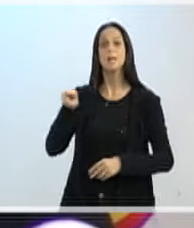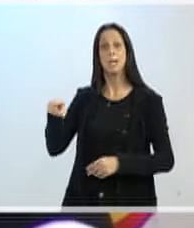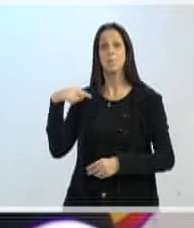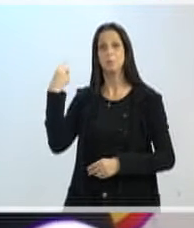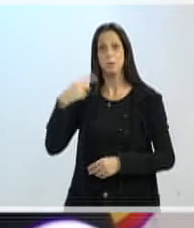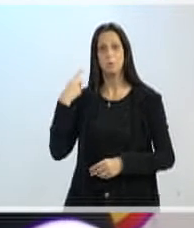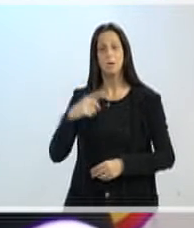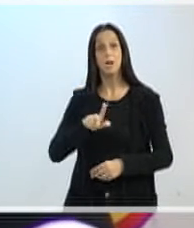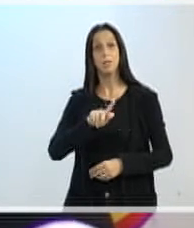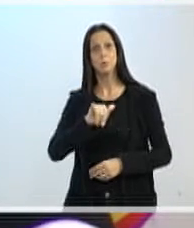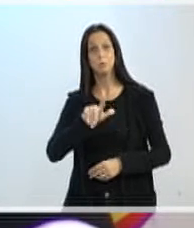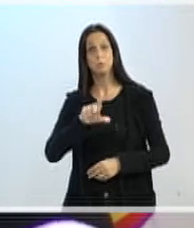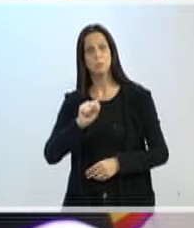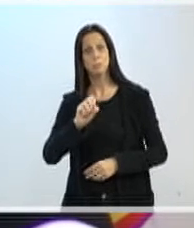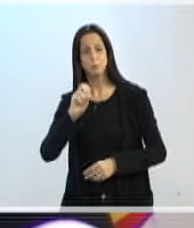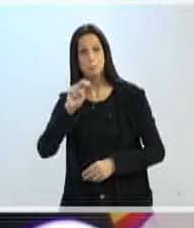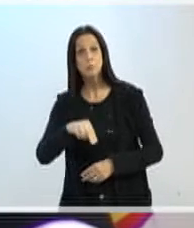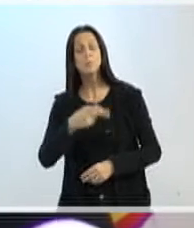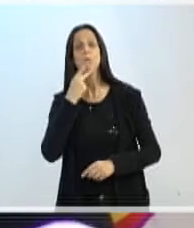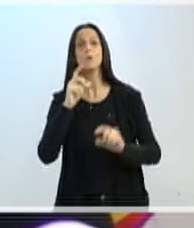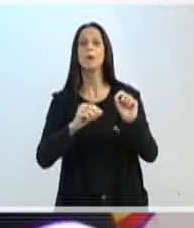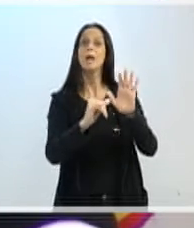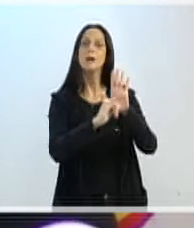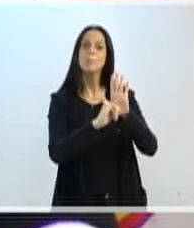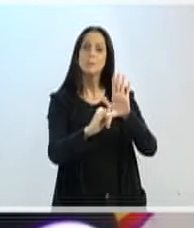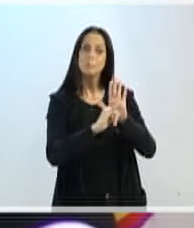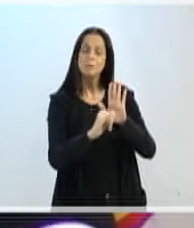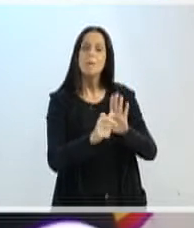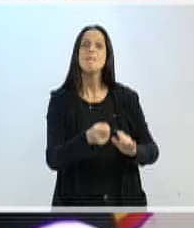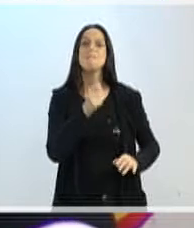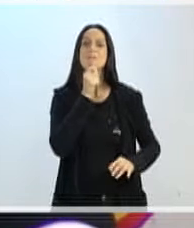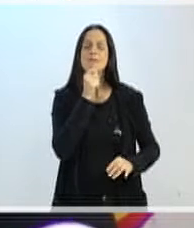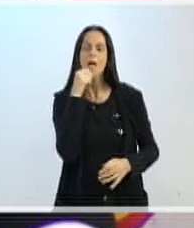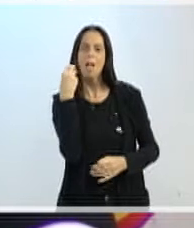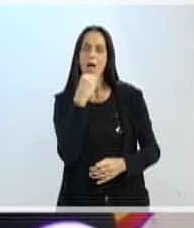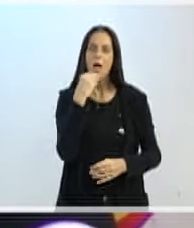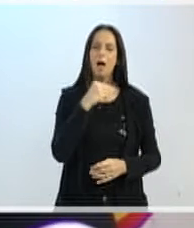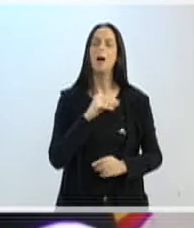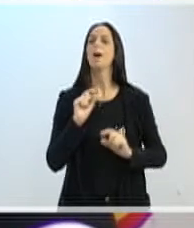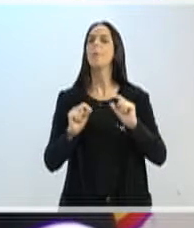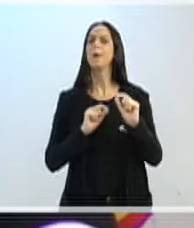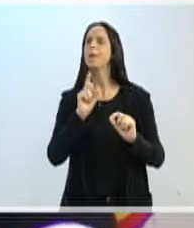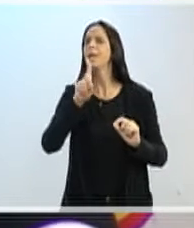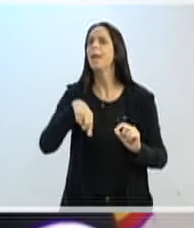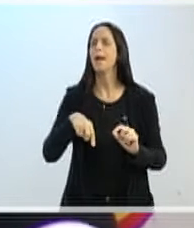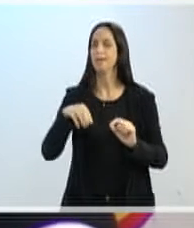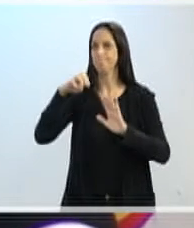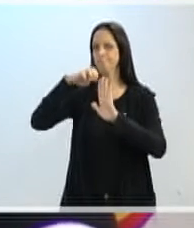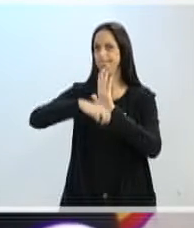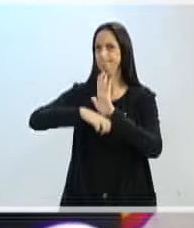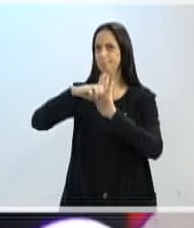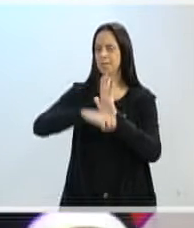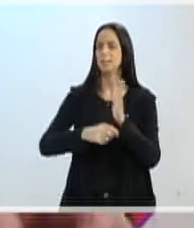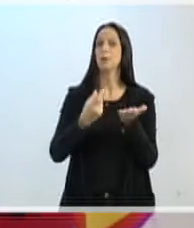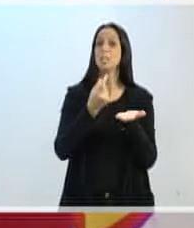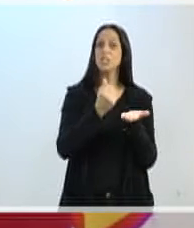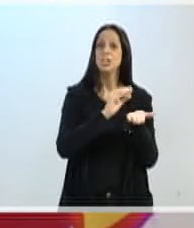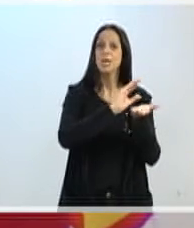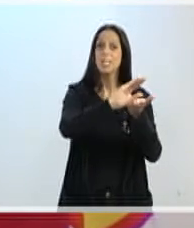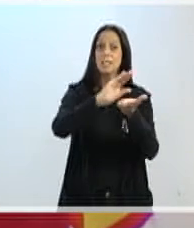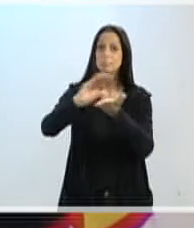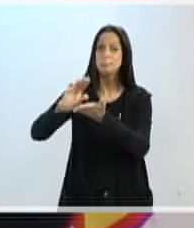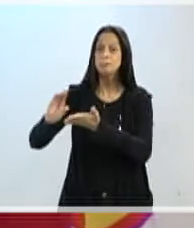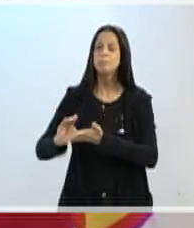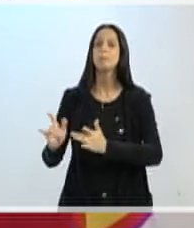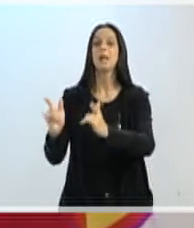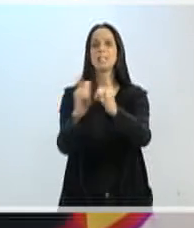funcionamento do edital Sem Barganha, que visa destinar emendas parlamentares a instituições participantes. Senhor